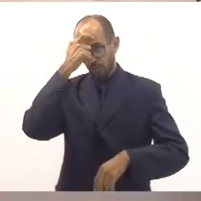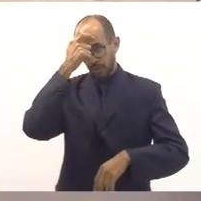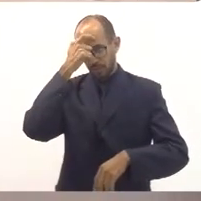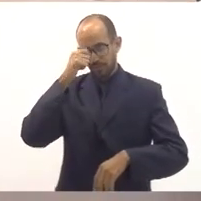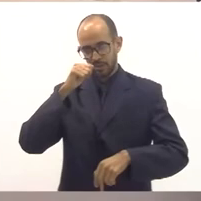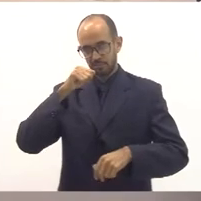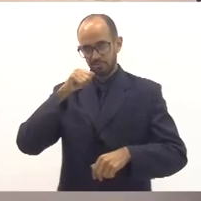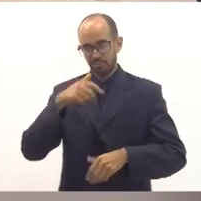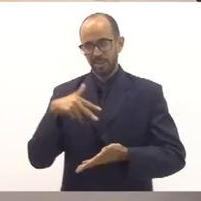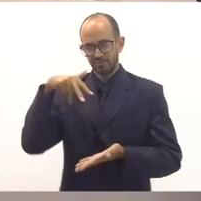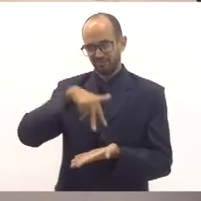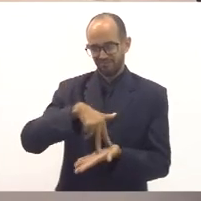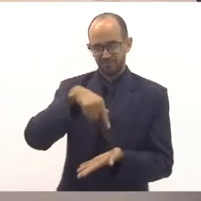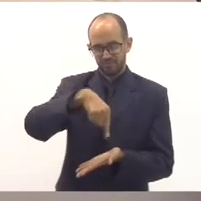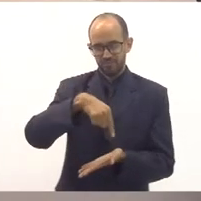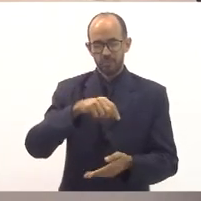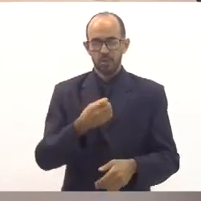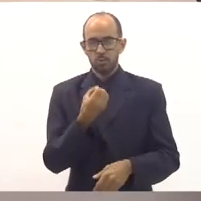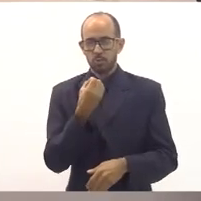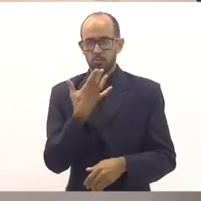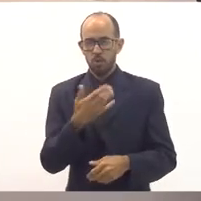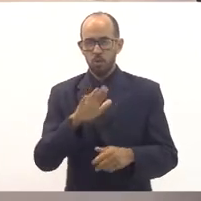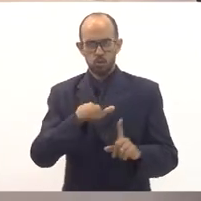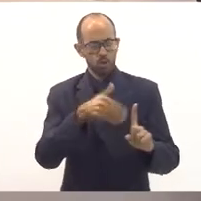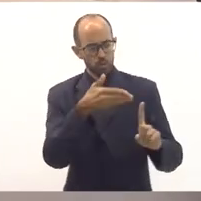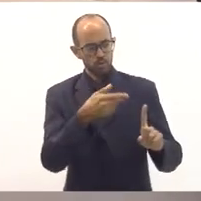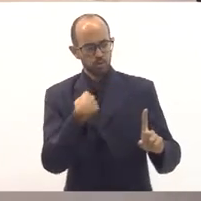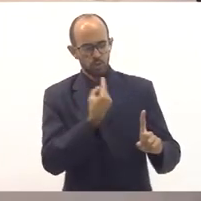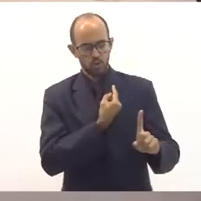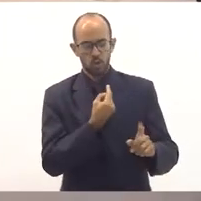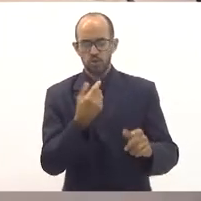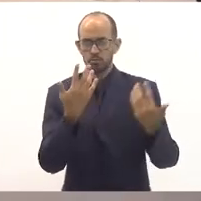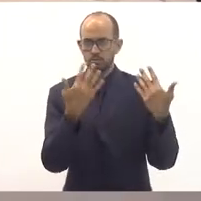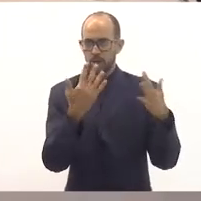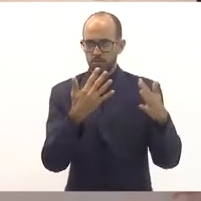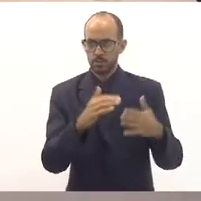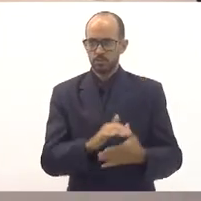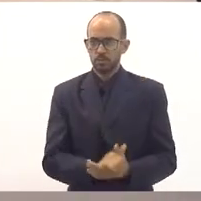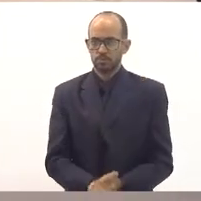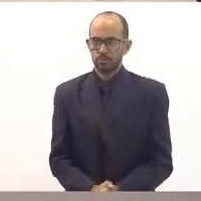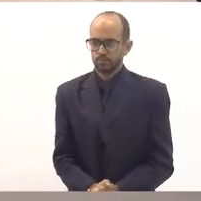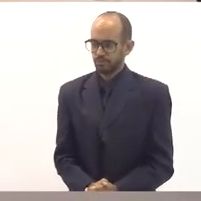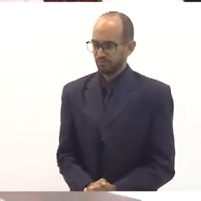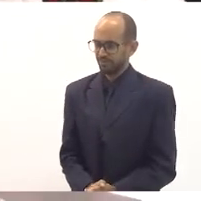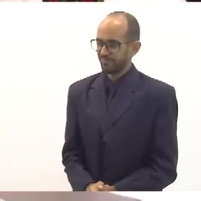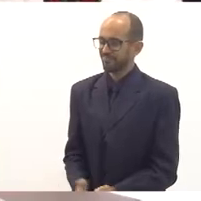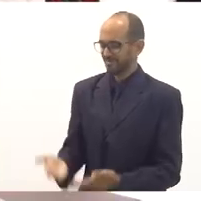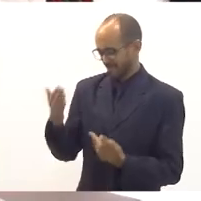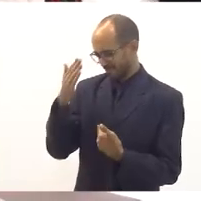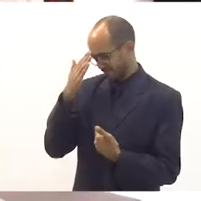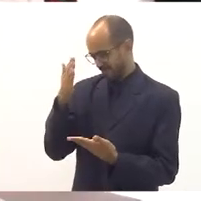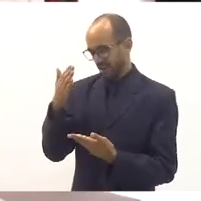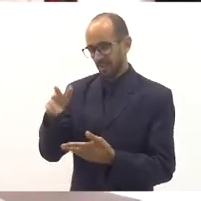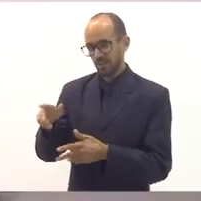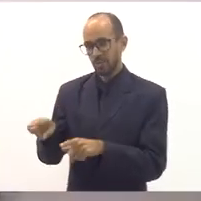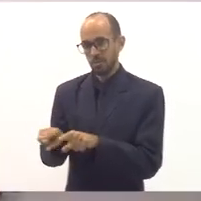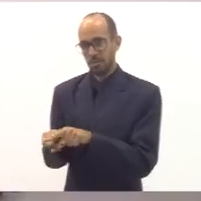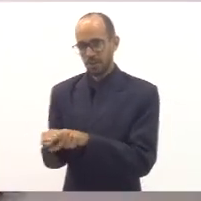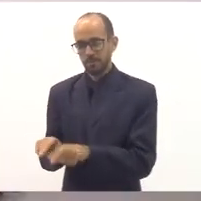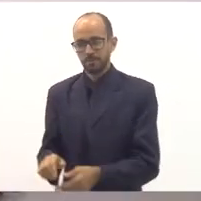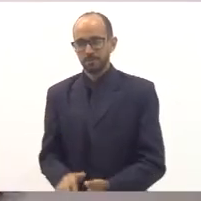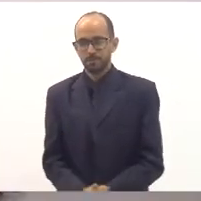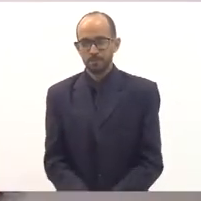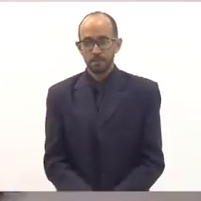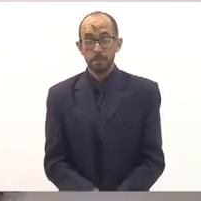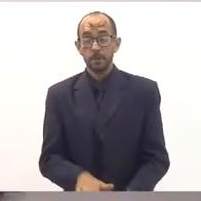disposição para levantar essas Bandeiras estão tá aqui o nosso reconhecimento filme igualmente vamos ver